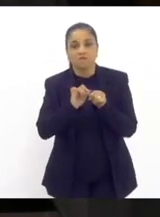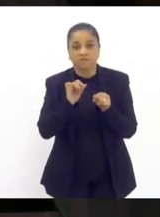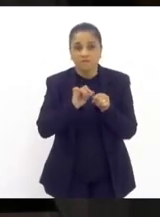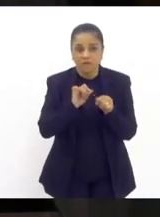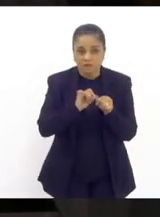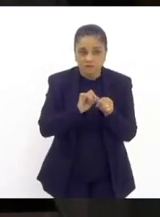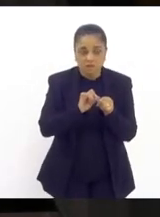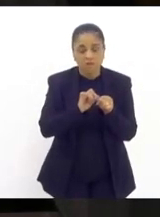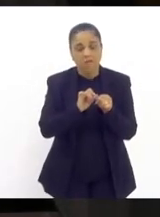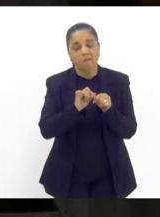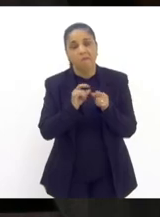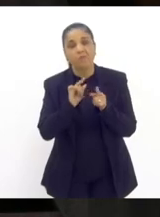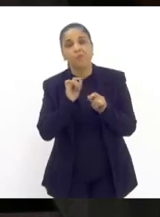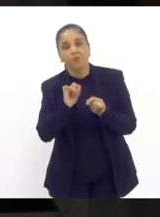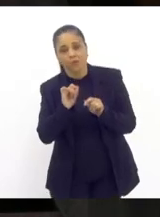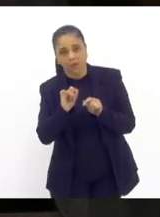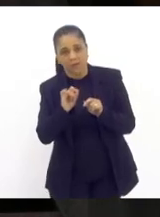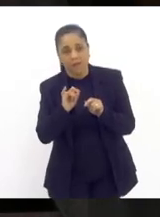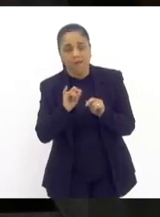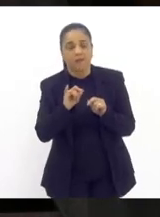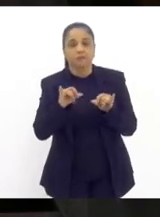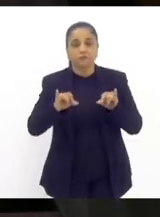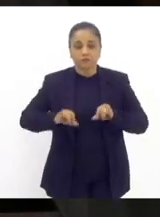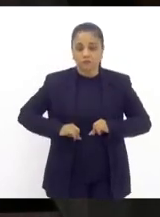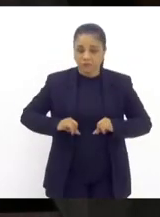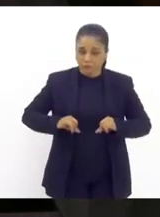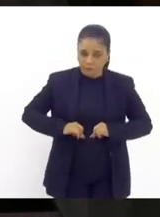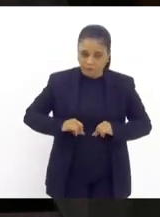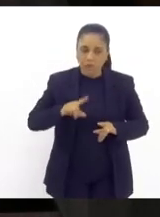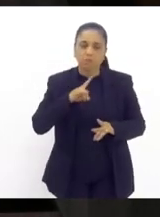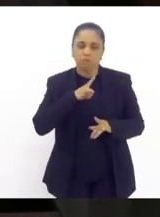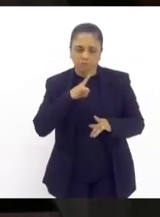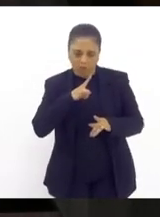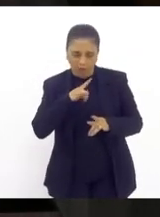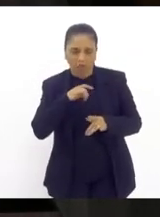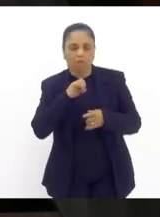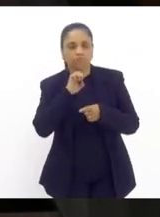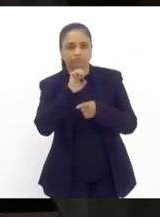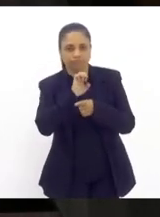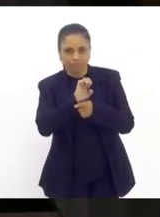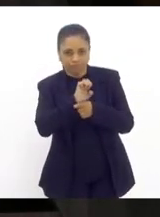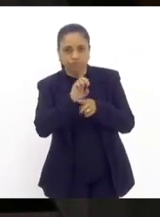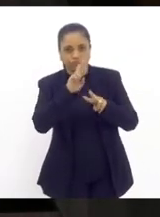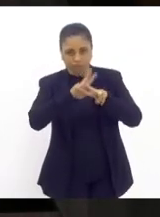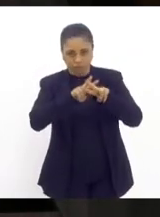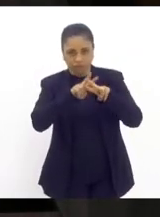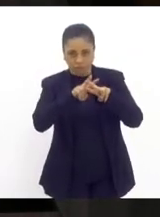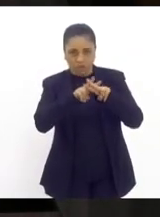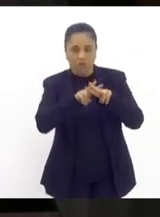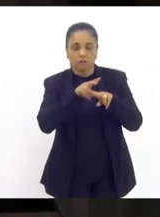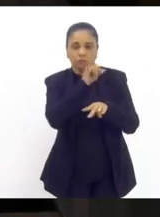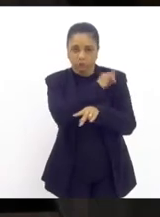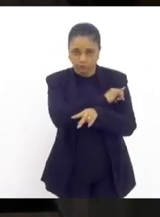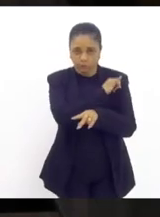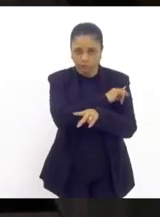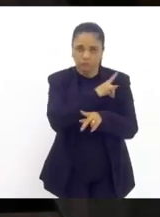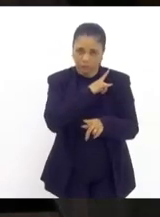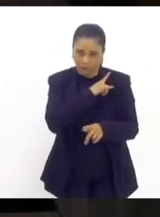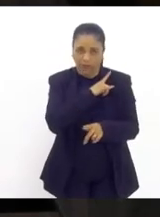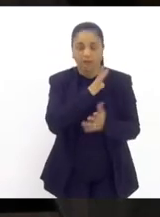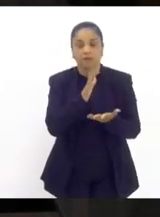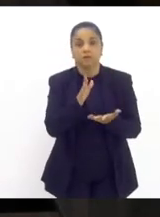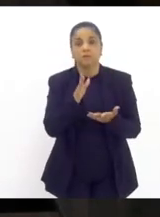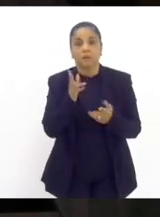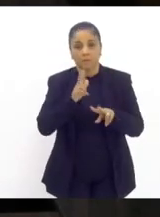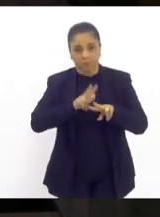e sofrer os problemas que se tem um presídio no entorno mas é justo que nós também temos presos da nossa região e